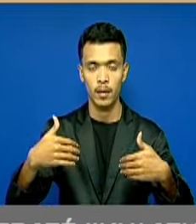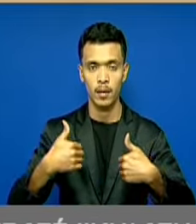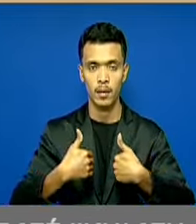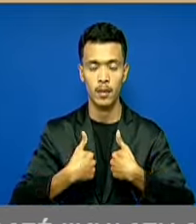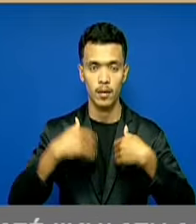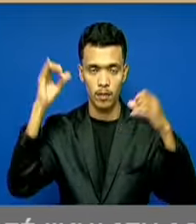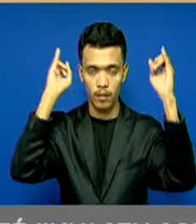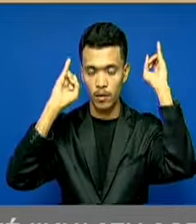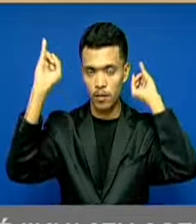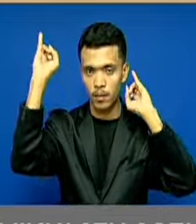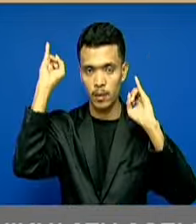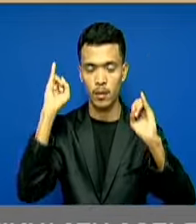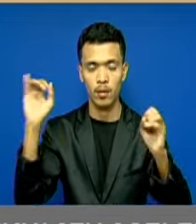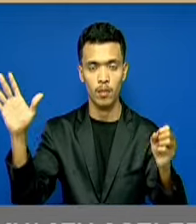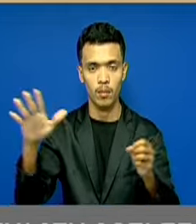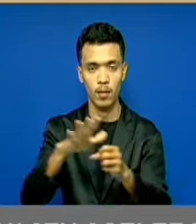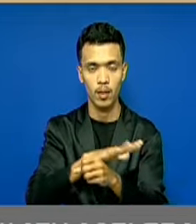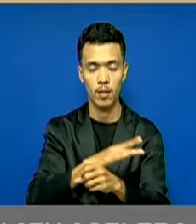fortes para